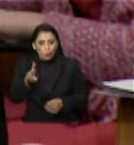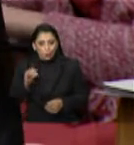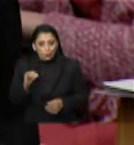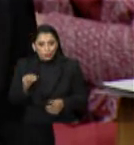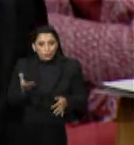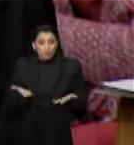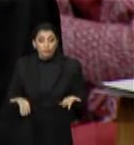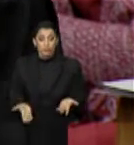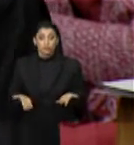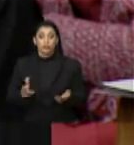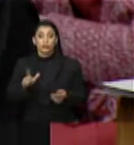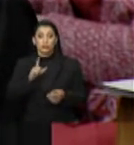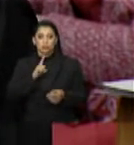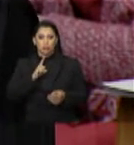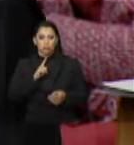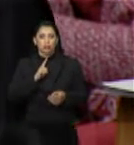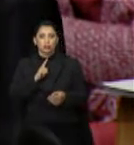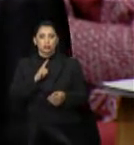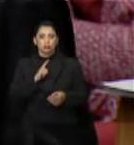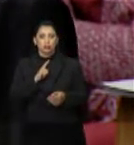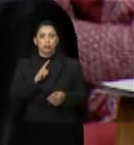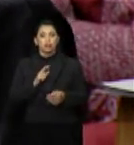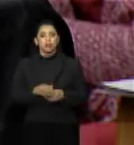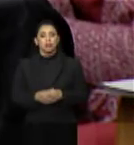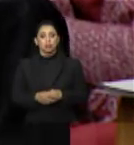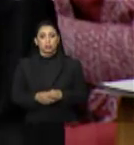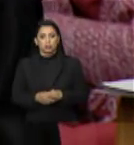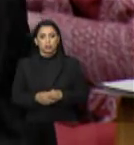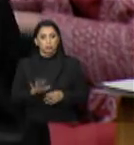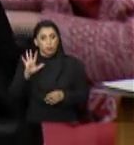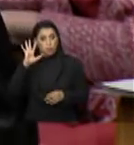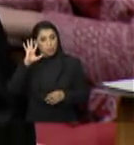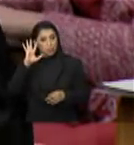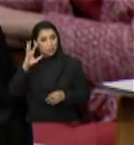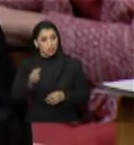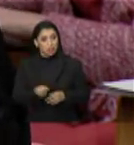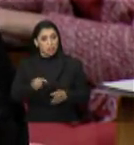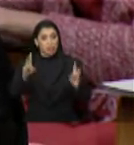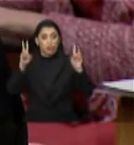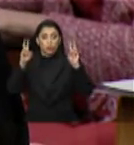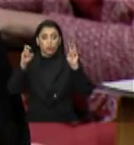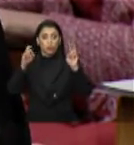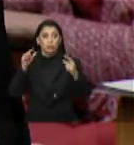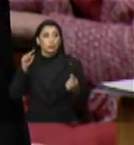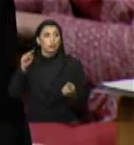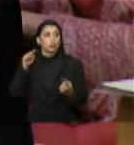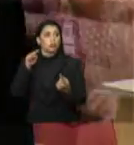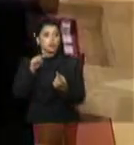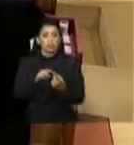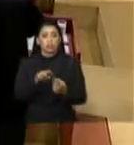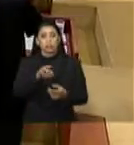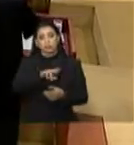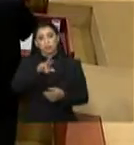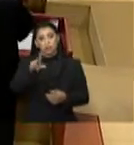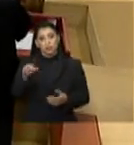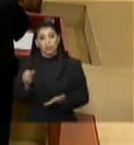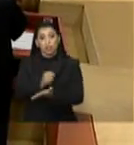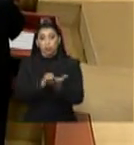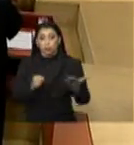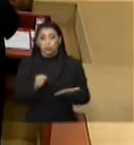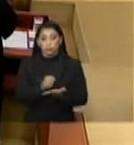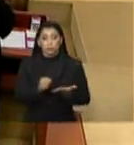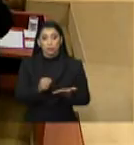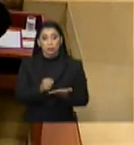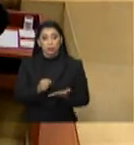nós tivemos uma aprovação de uma decisão tratando sobre objeto diversos e esse é o fundamento da ação